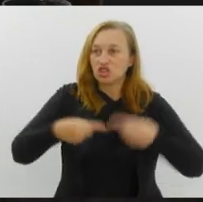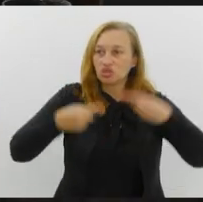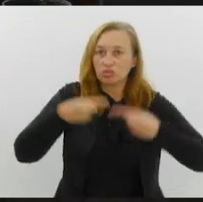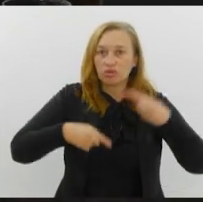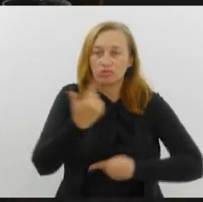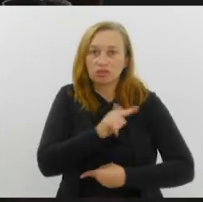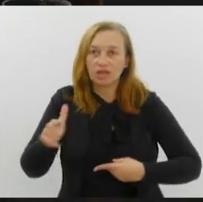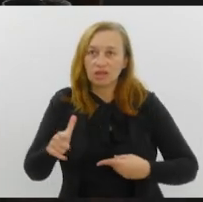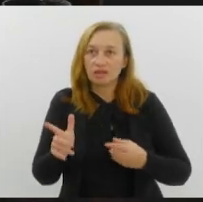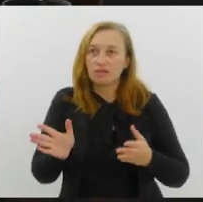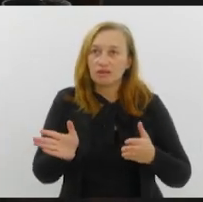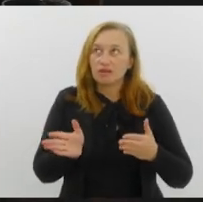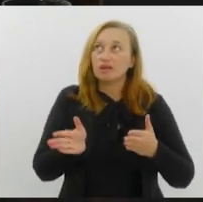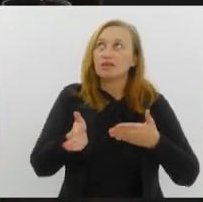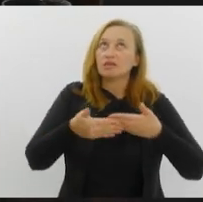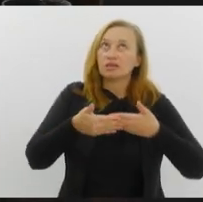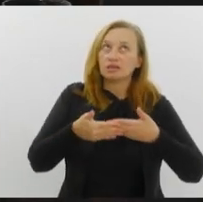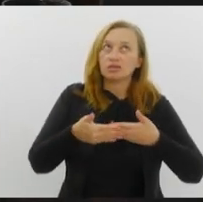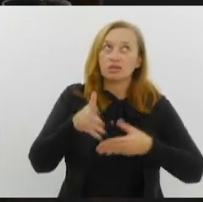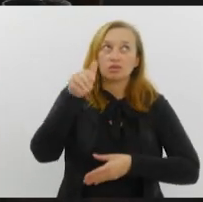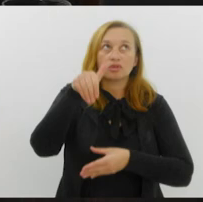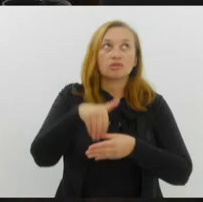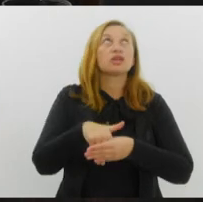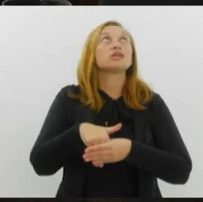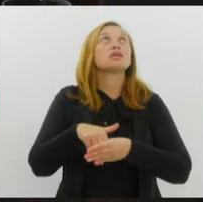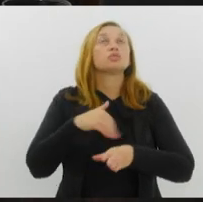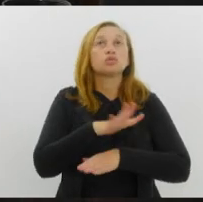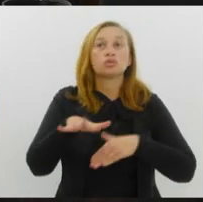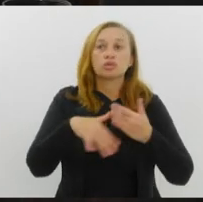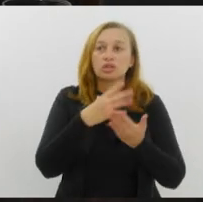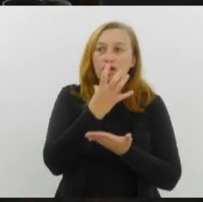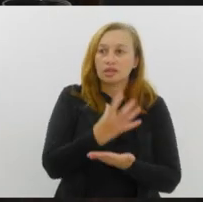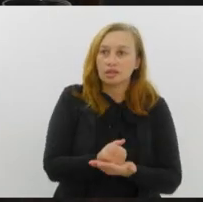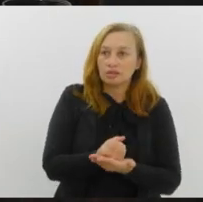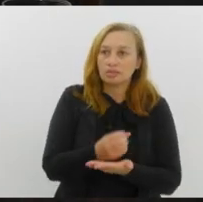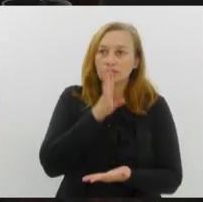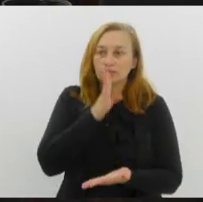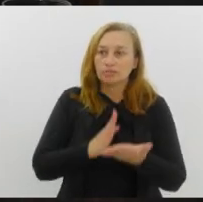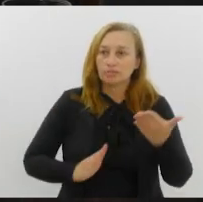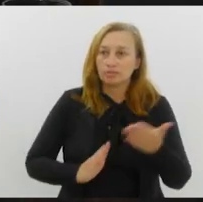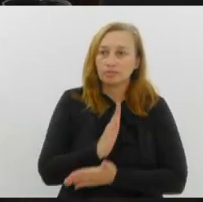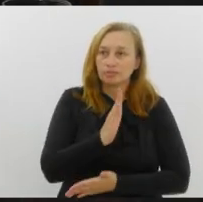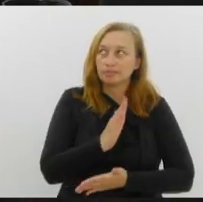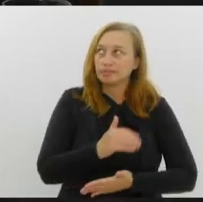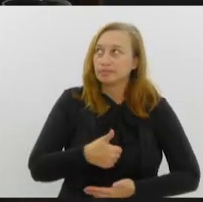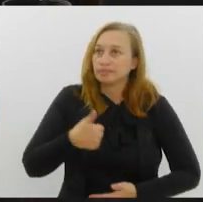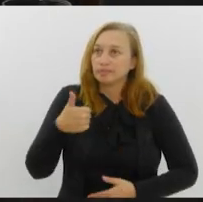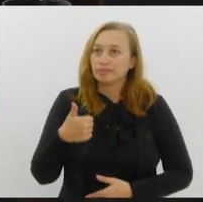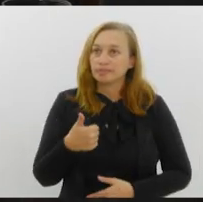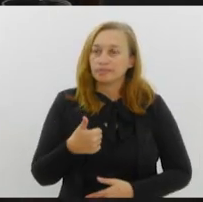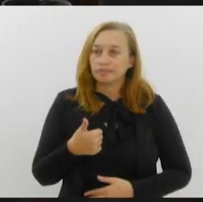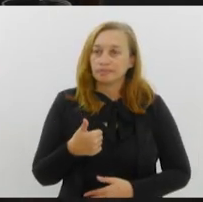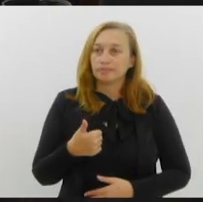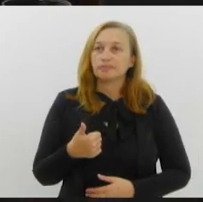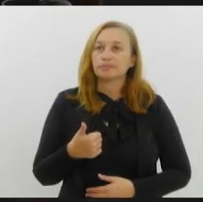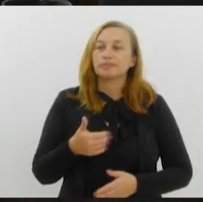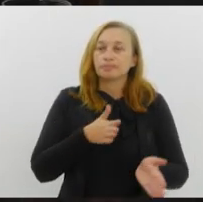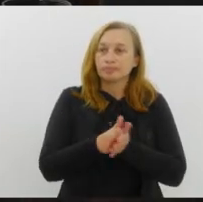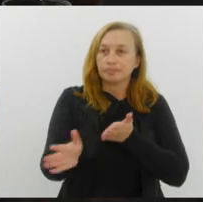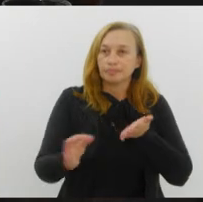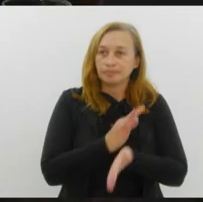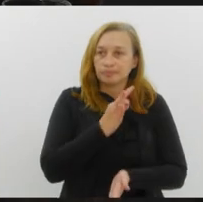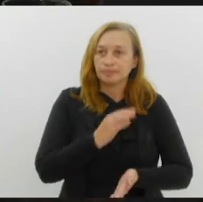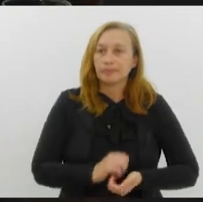não havendo quem queira discutir, encerrada a discussão e votação. Pessoas que aprovam, mas como estão, aprovado, vai à